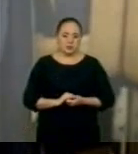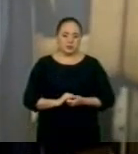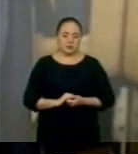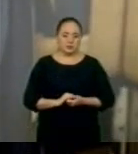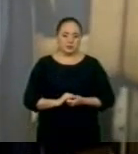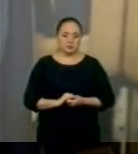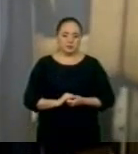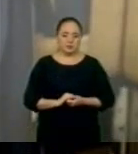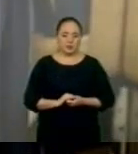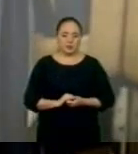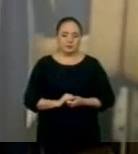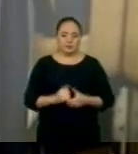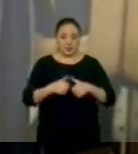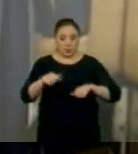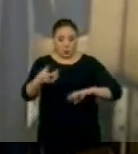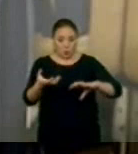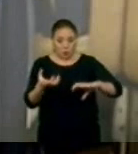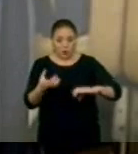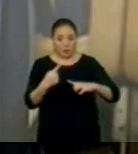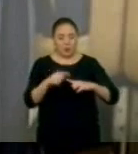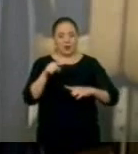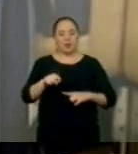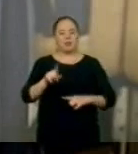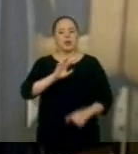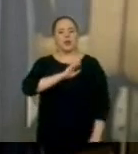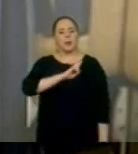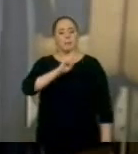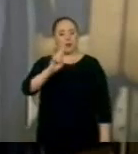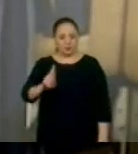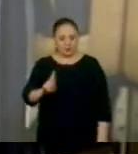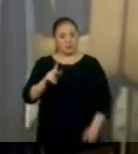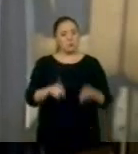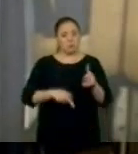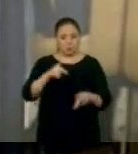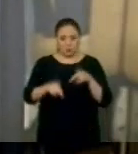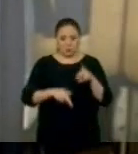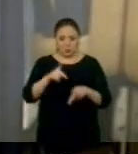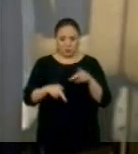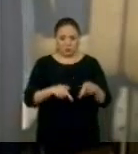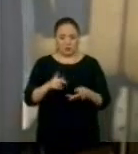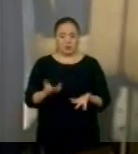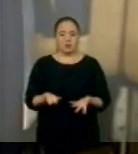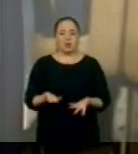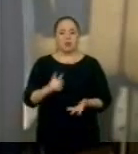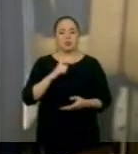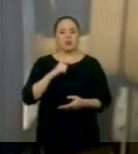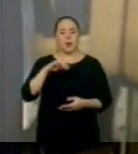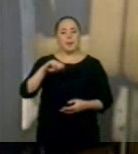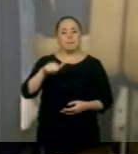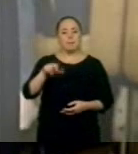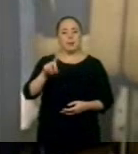porque ali está em nome do povo. Ele tem